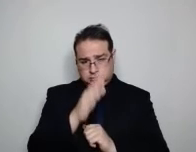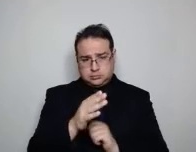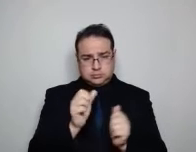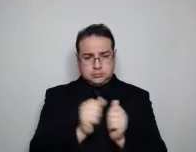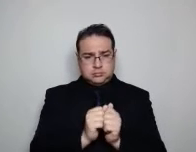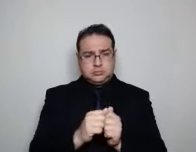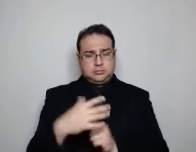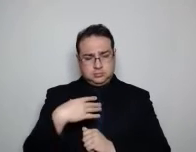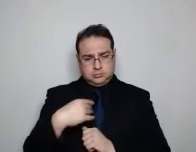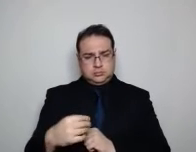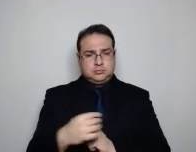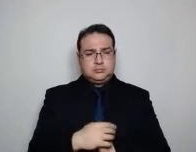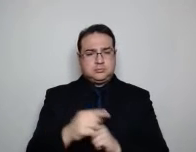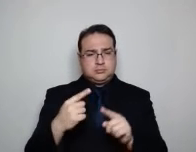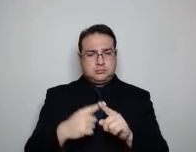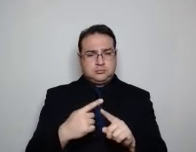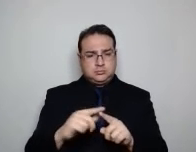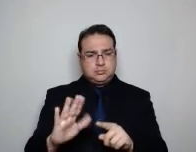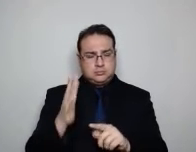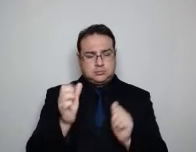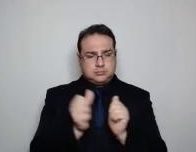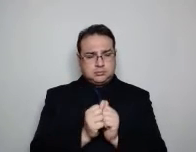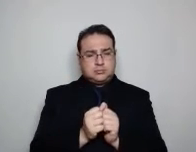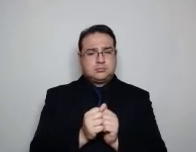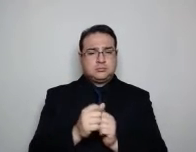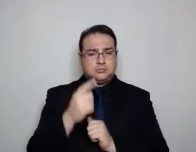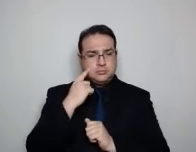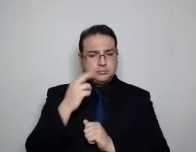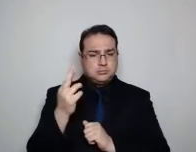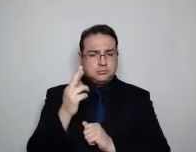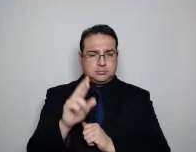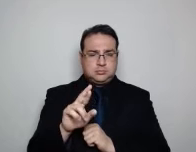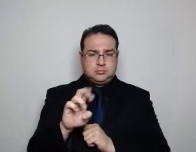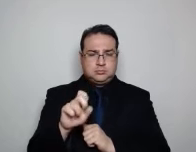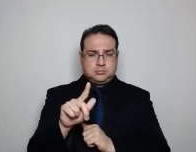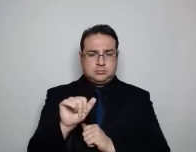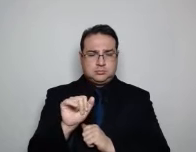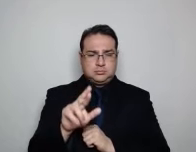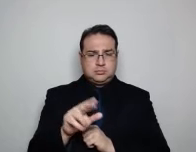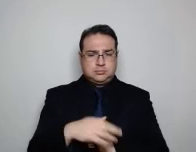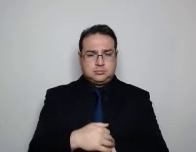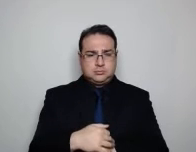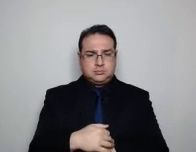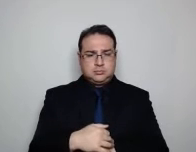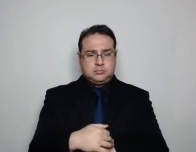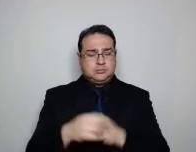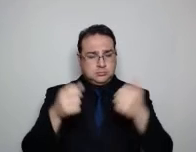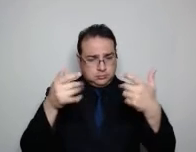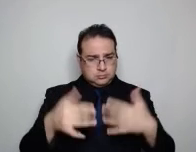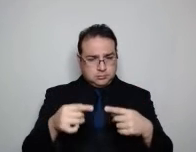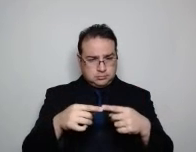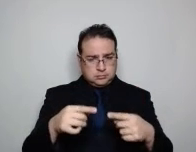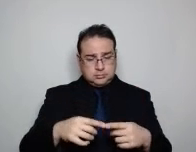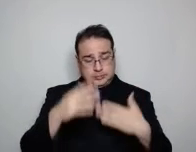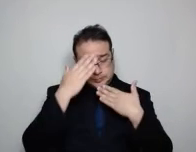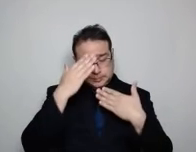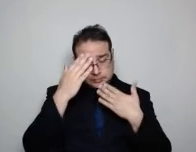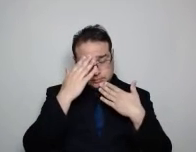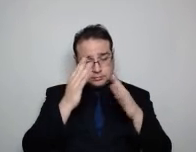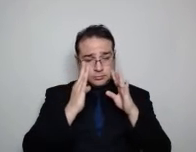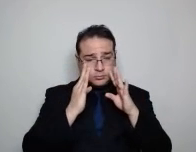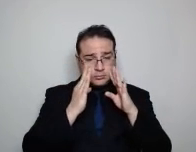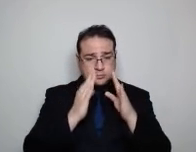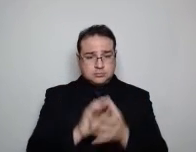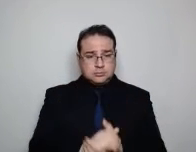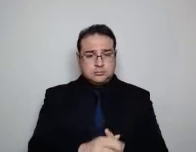exceto nas situações de convivência regulares. Né. São essas minhas colocações. Agradeço a atenção. Bom